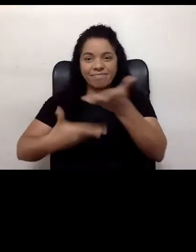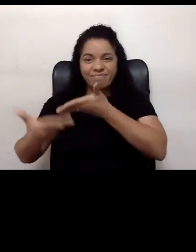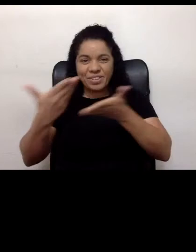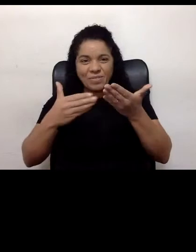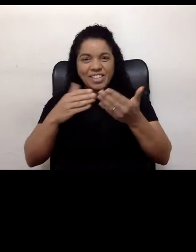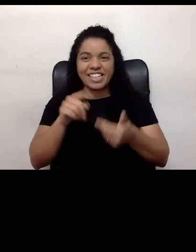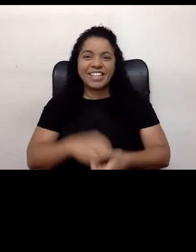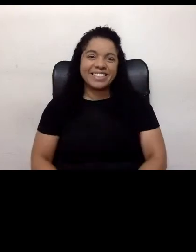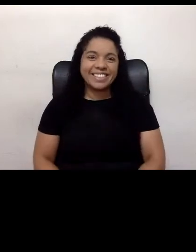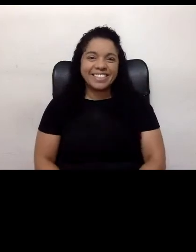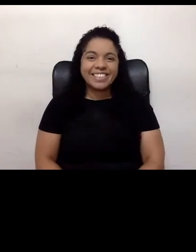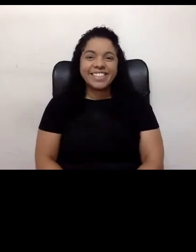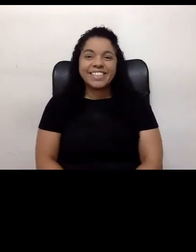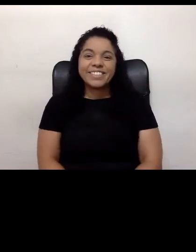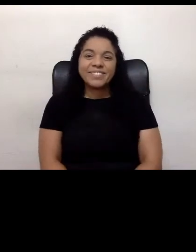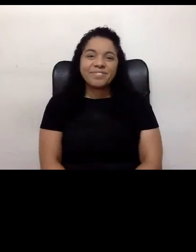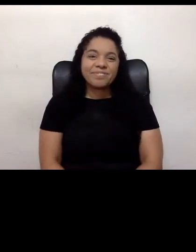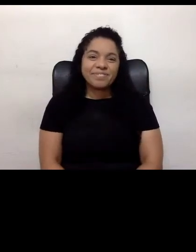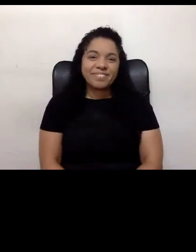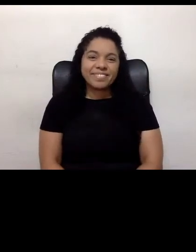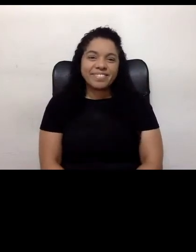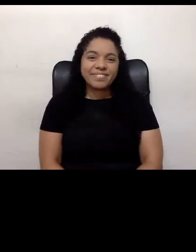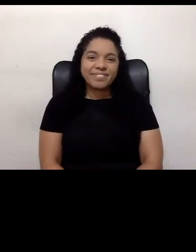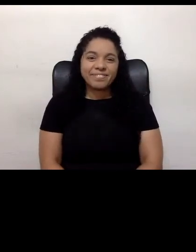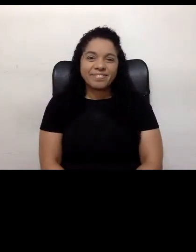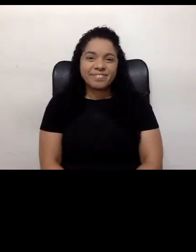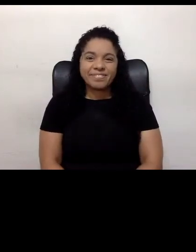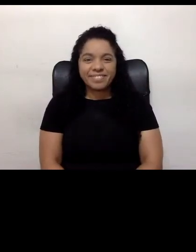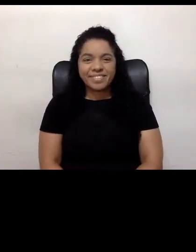vocês. Só um minutinho.